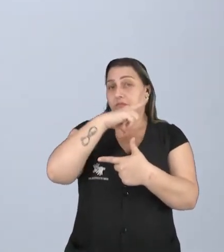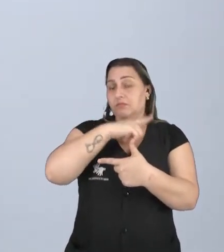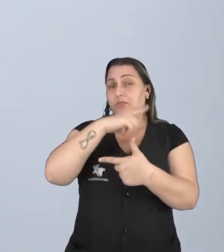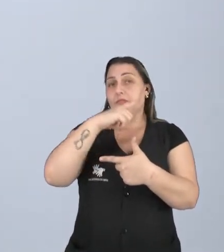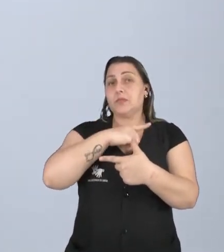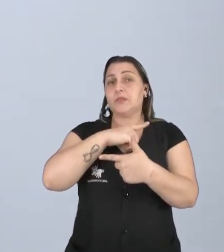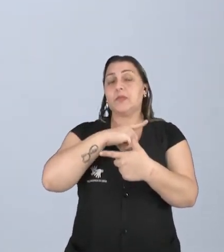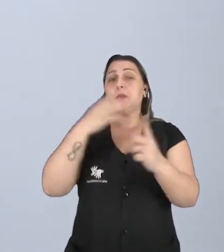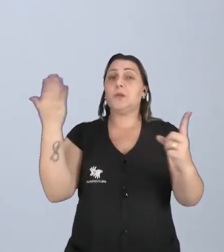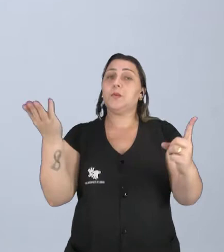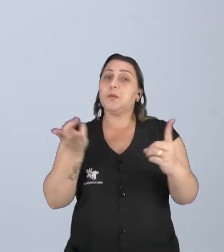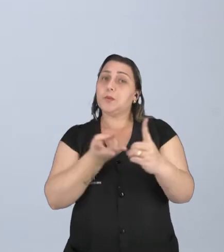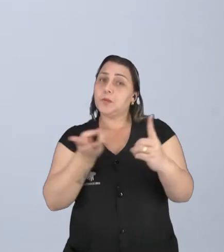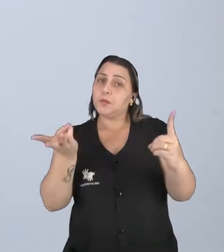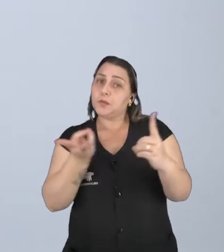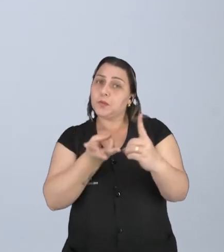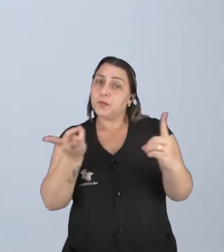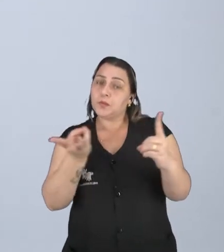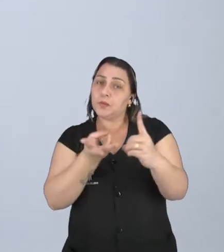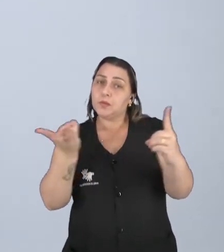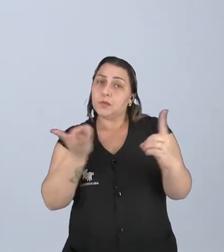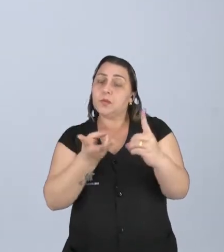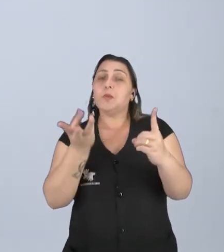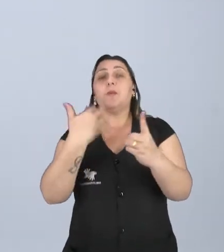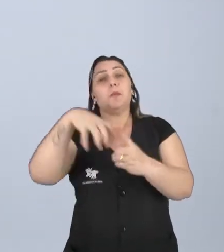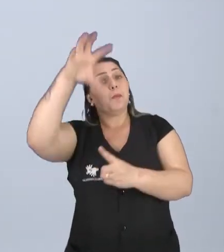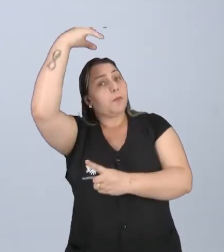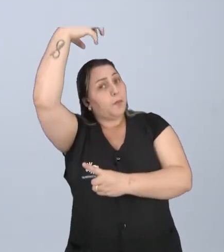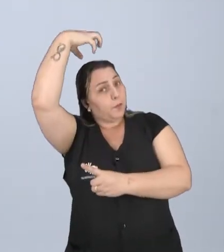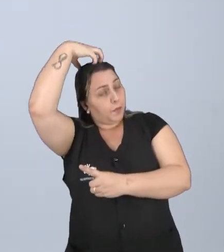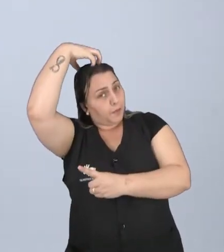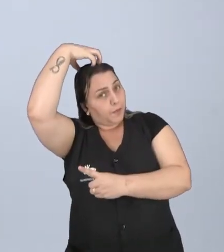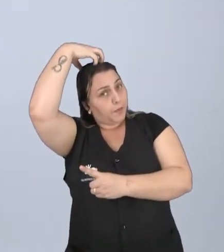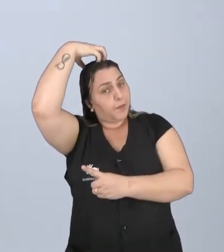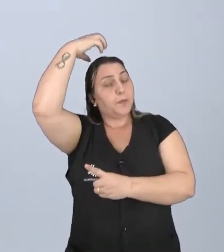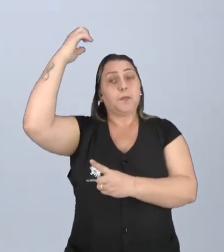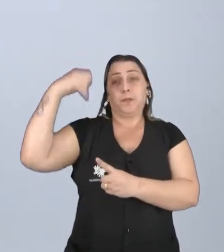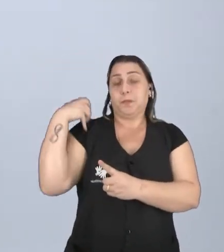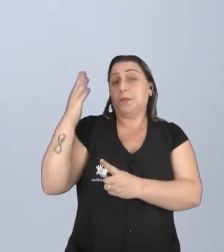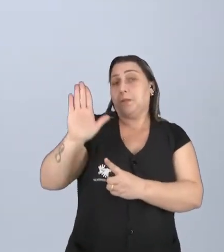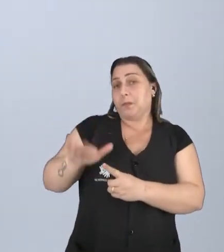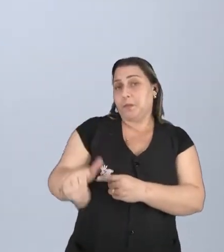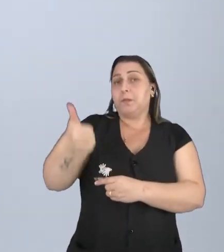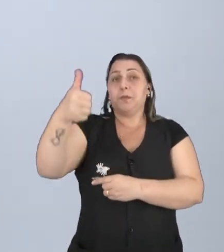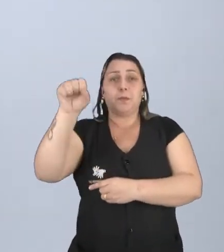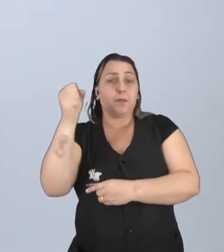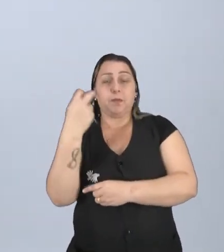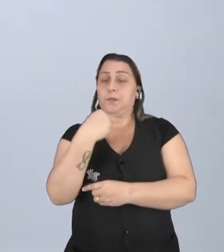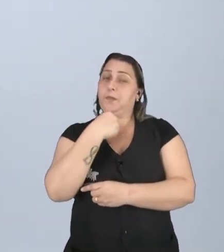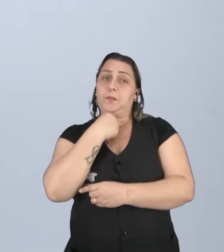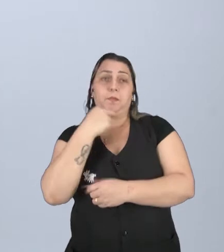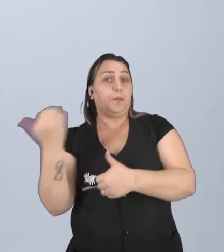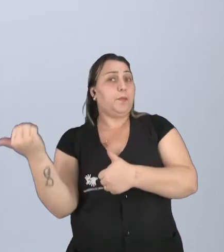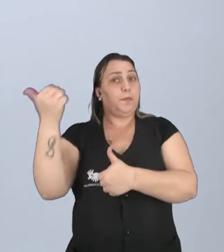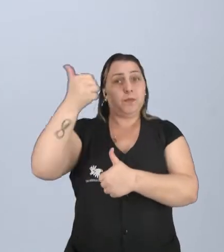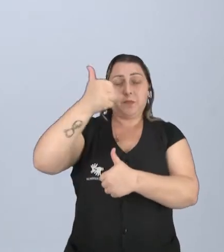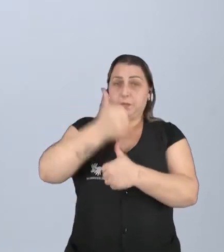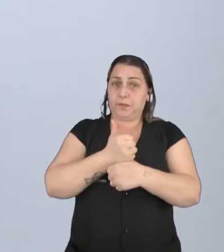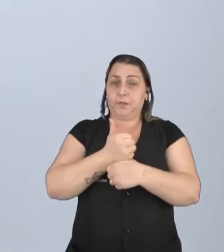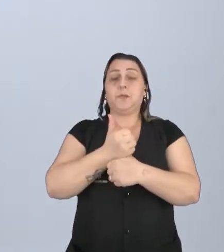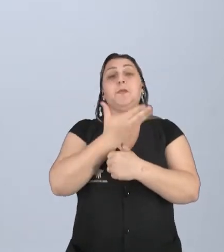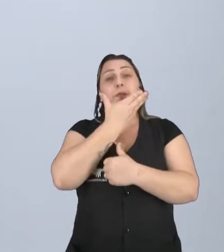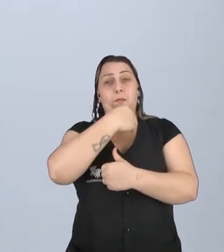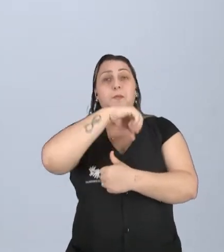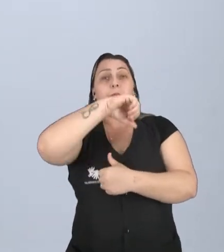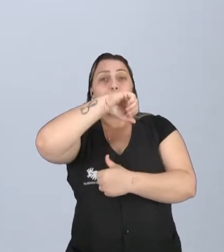esse período regencial, por conta do príncipe, né? Que ainda é menor de idade, não pode aí assumir aí, então,